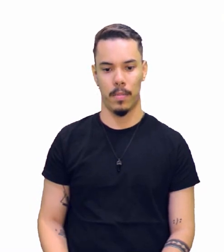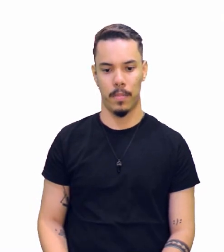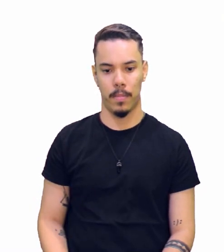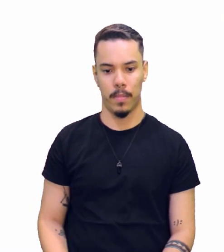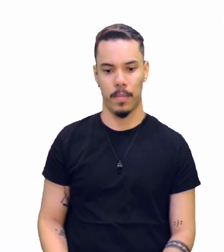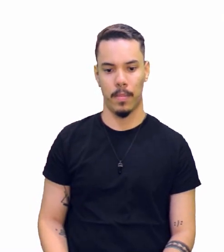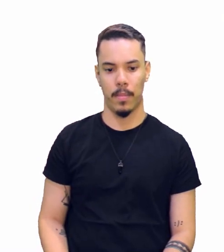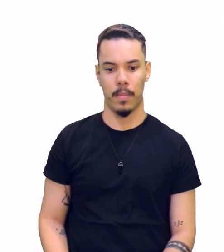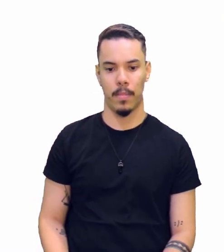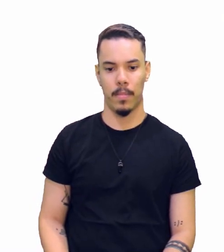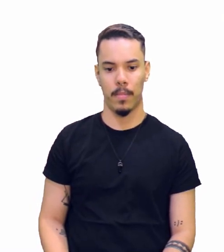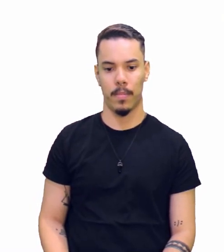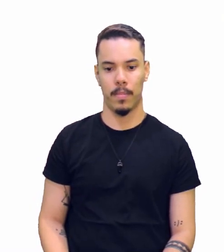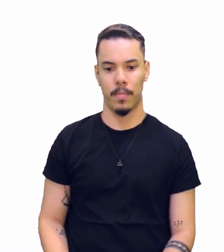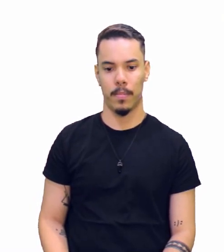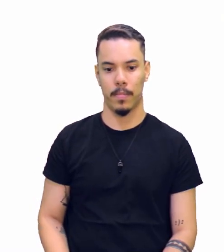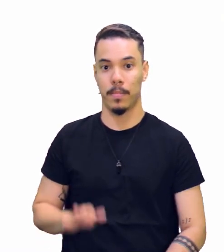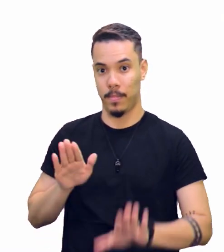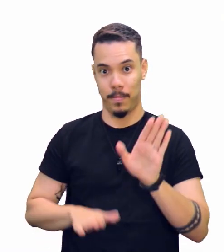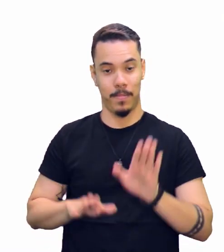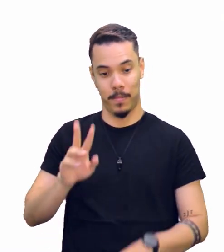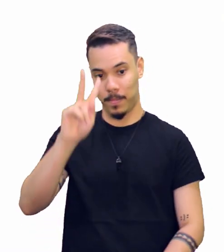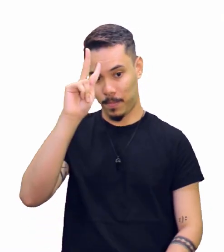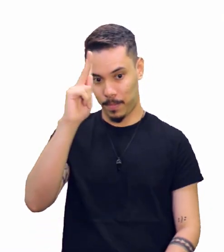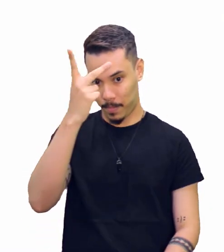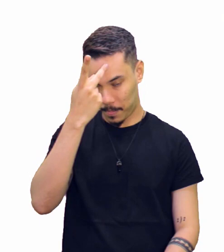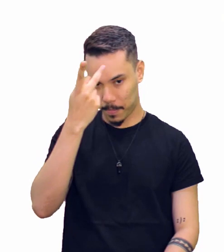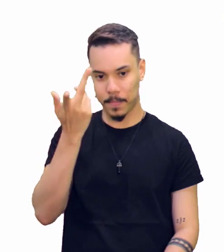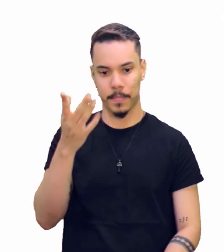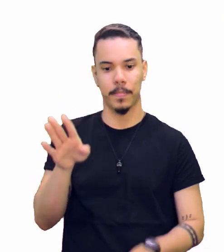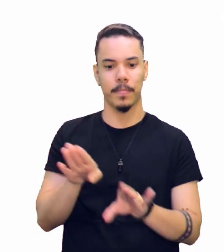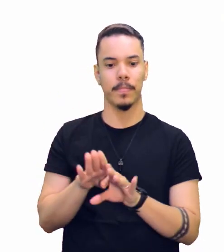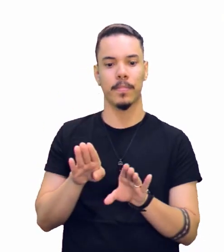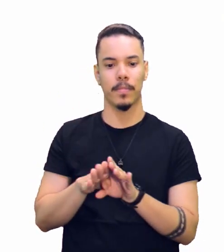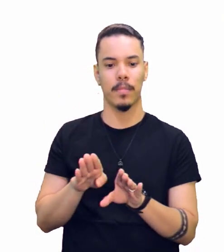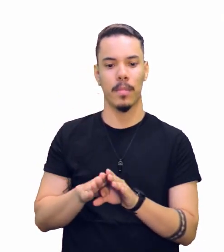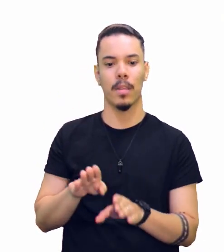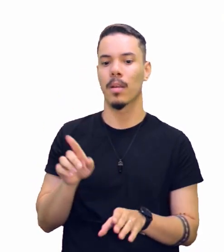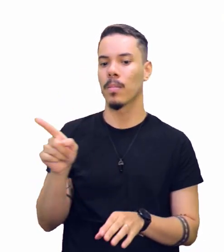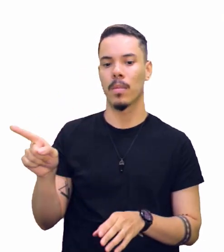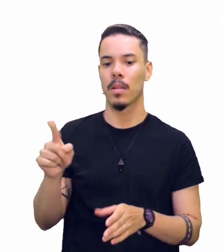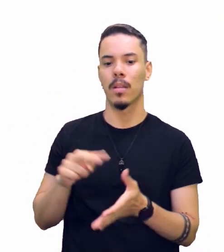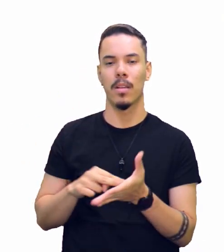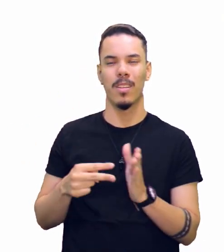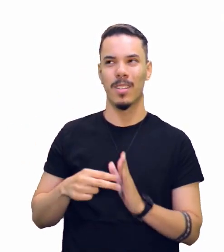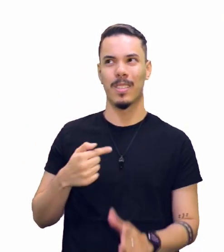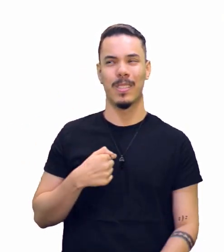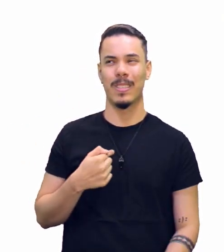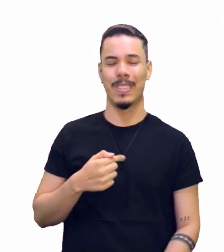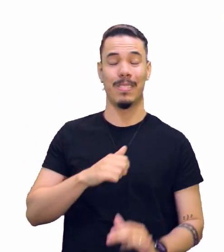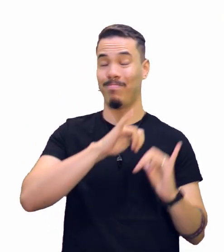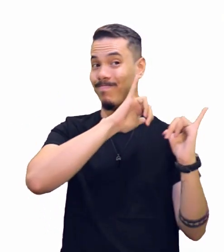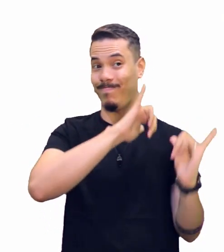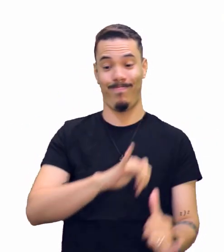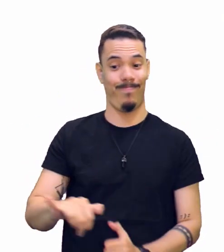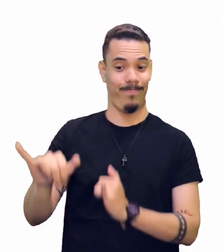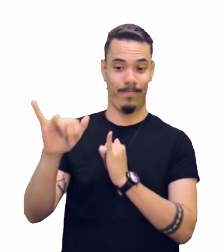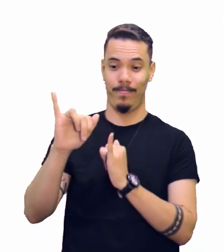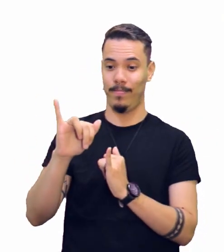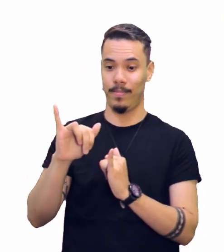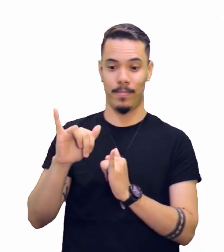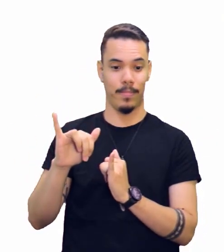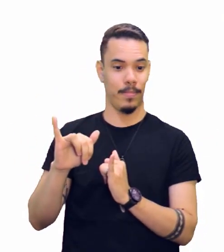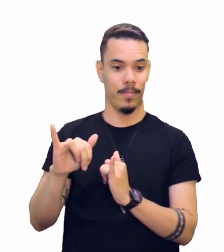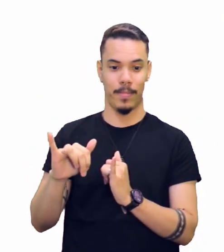ditação não sei por então L que vai ser essa questão de você você detestar que é um nível